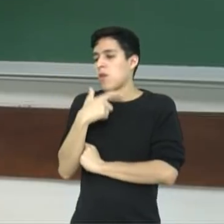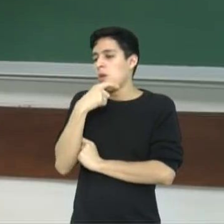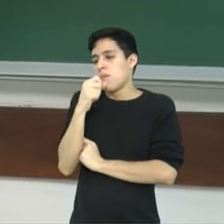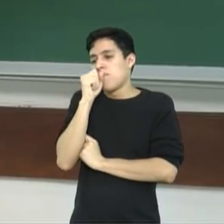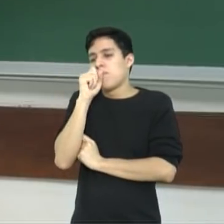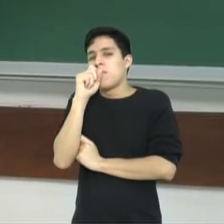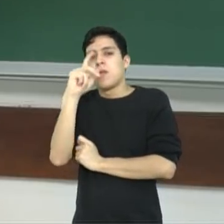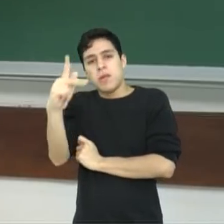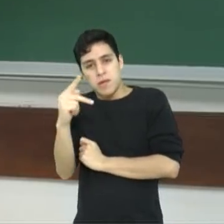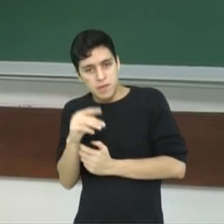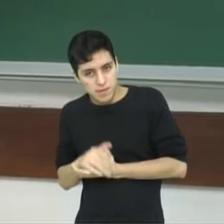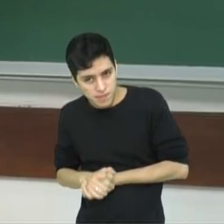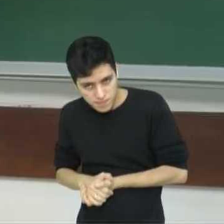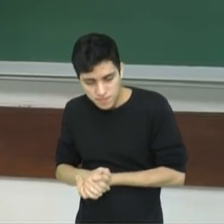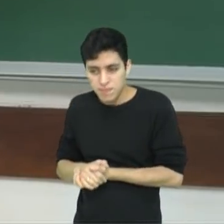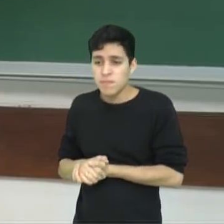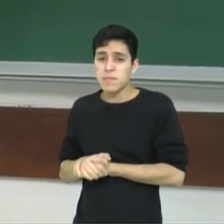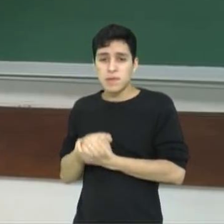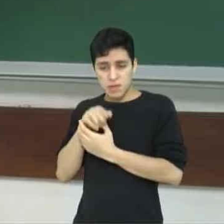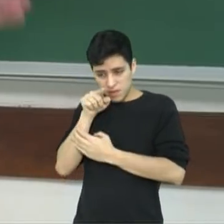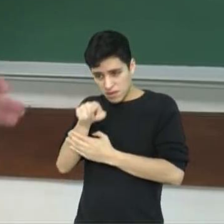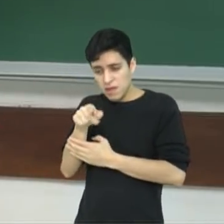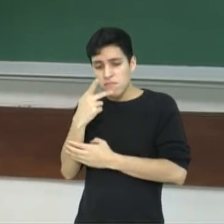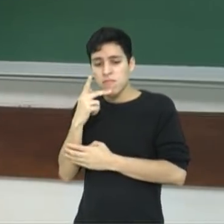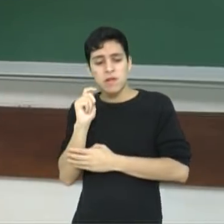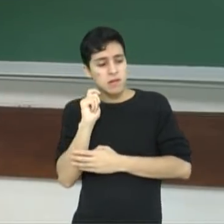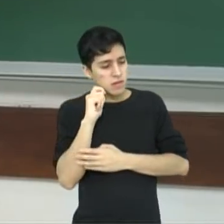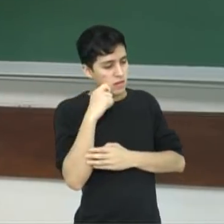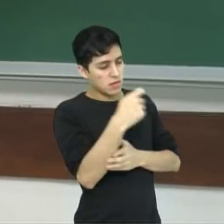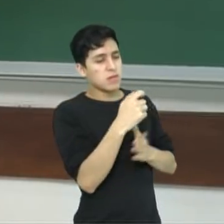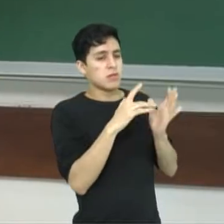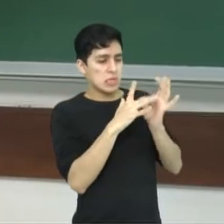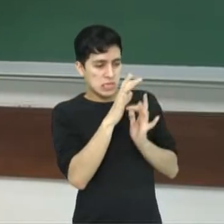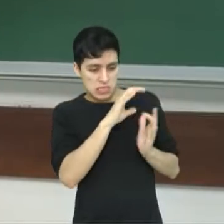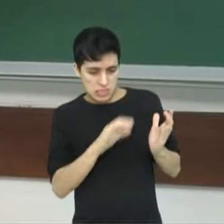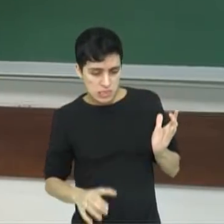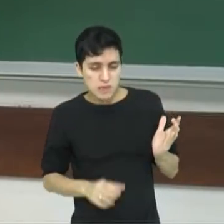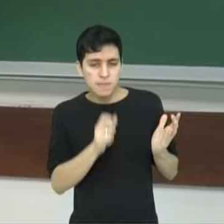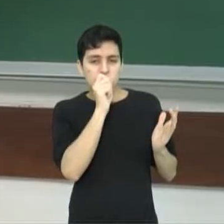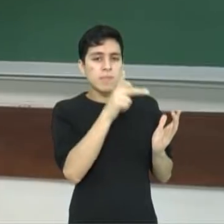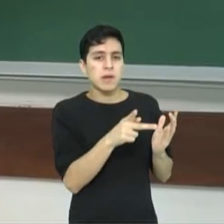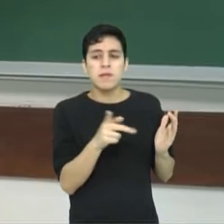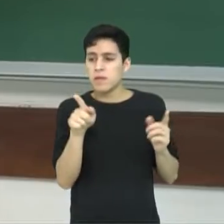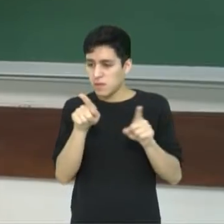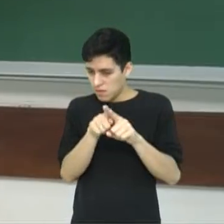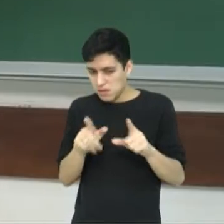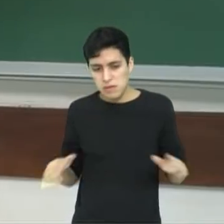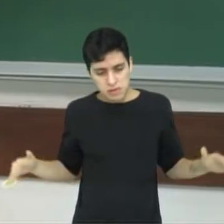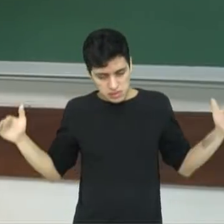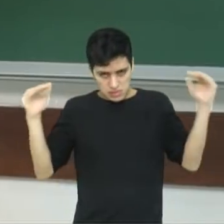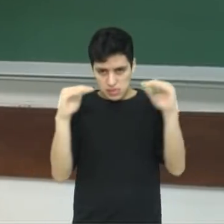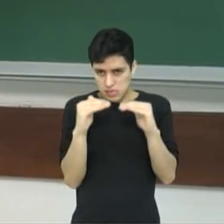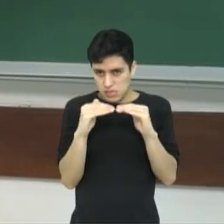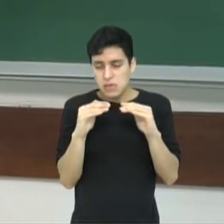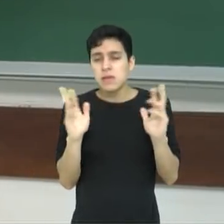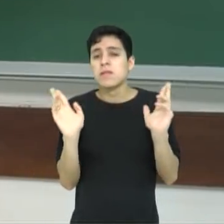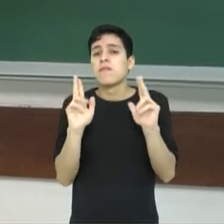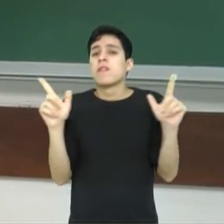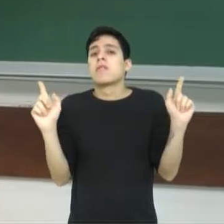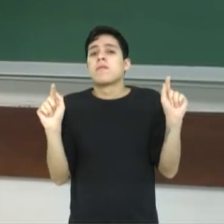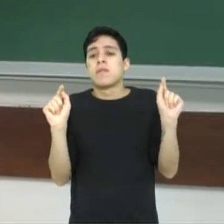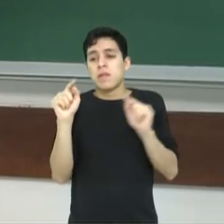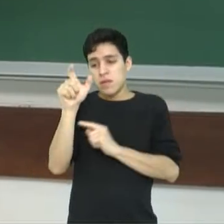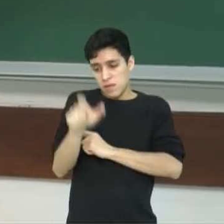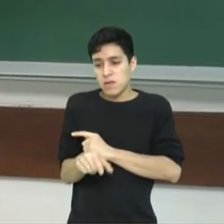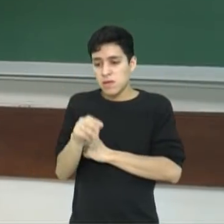ano de 622, naquele período que ele estava vivendo no Oriente Médio. O Oriente Médio era principalmente caracterizado